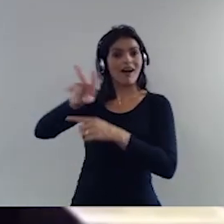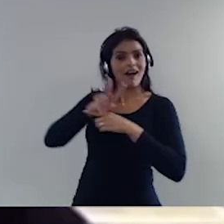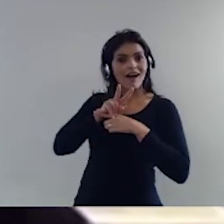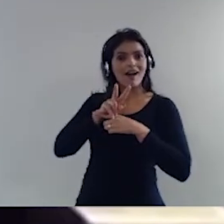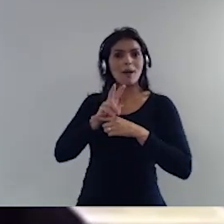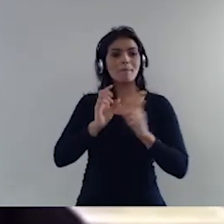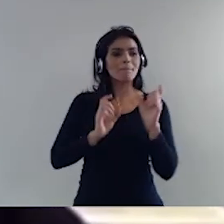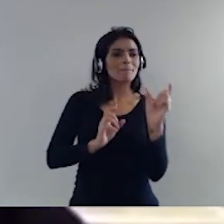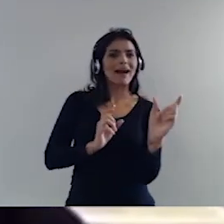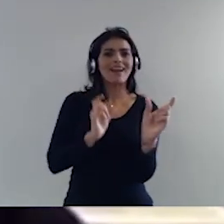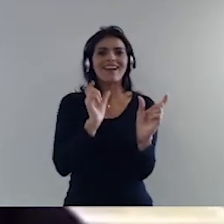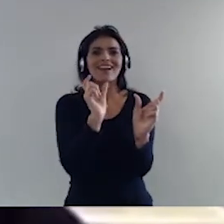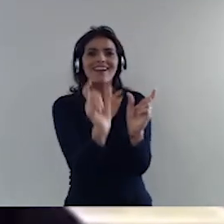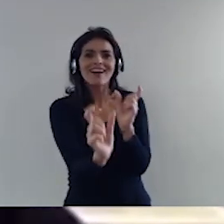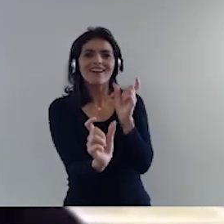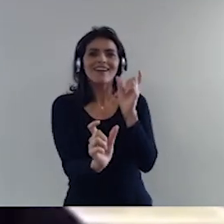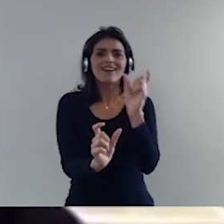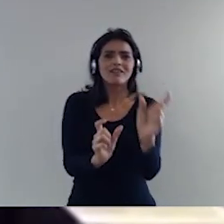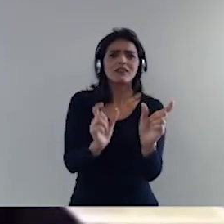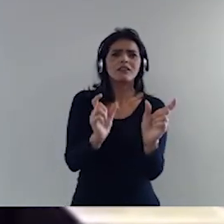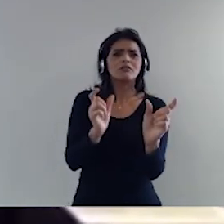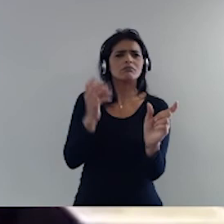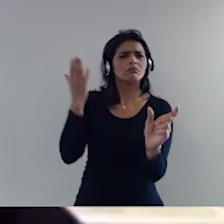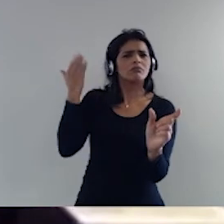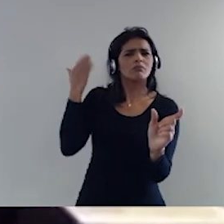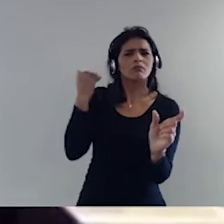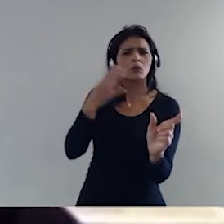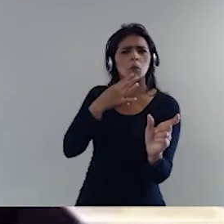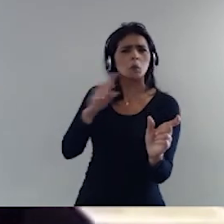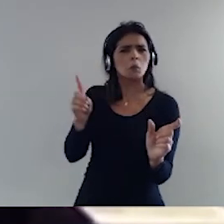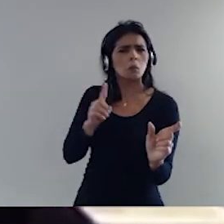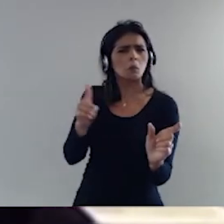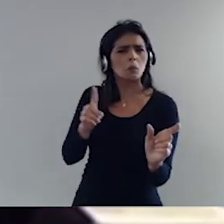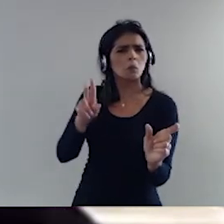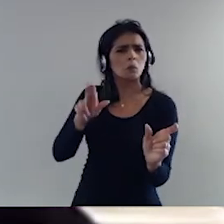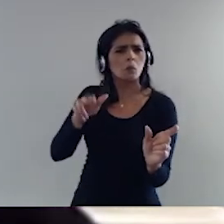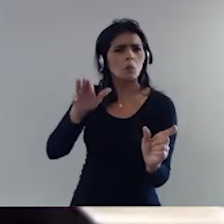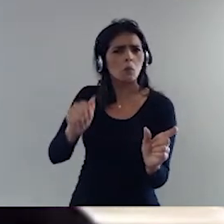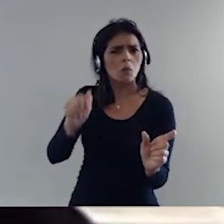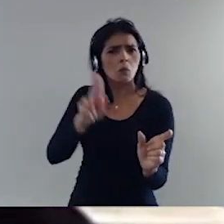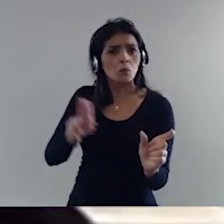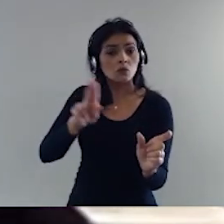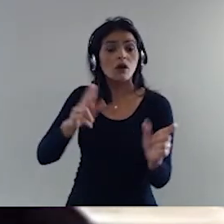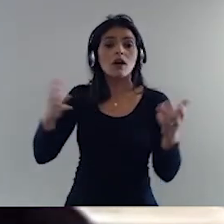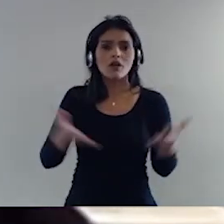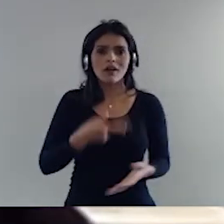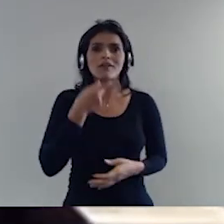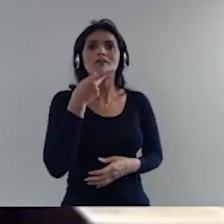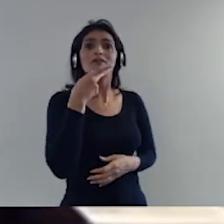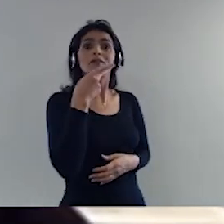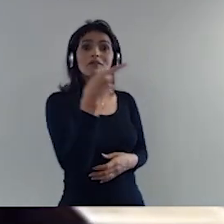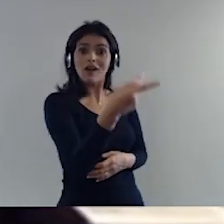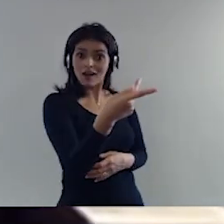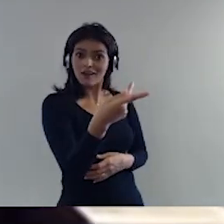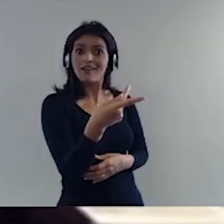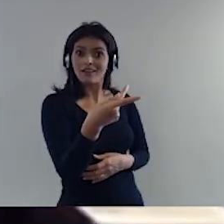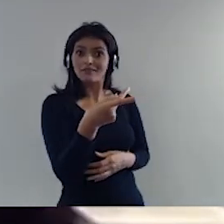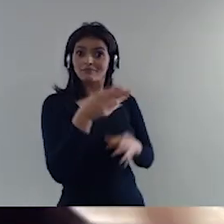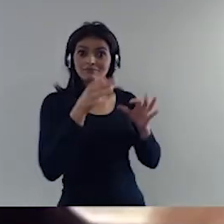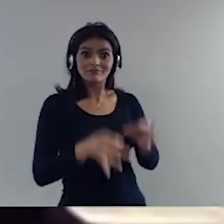que até anteontem nós não conhecíamos ou nunca tínhamos usado e que agora pronunciamos com grande intimidade.